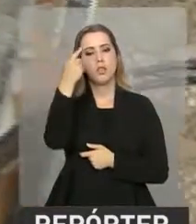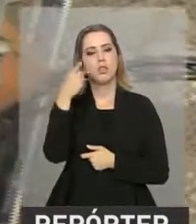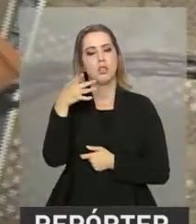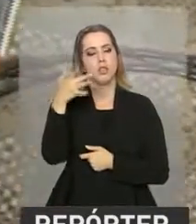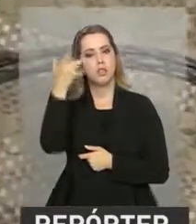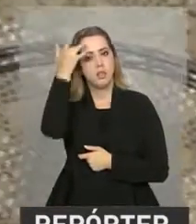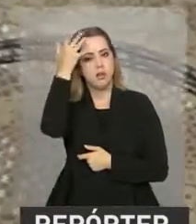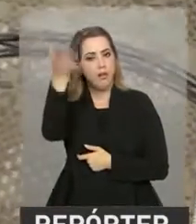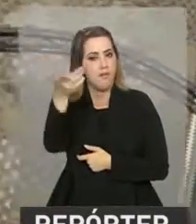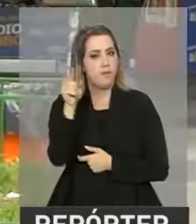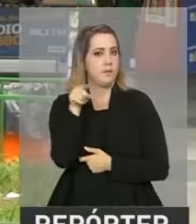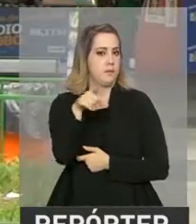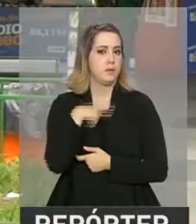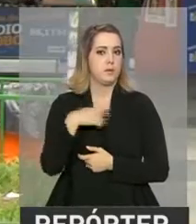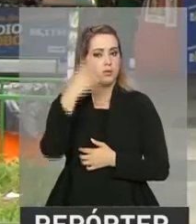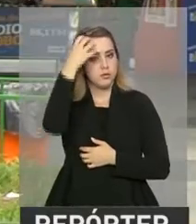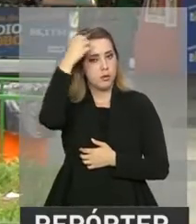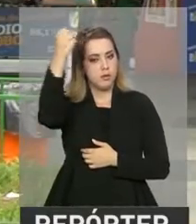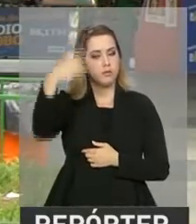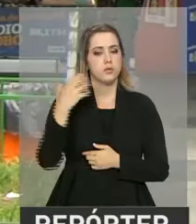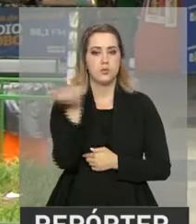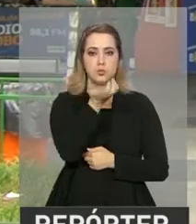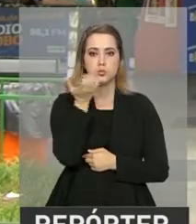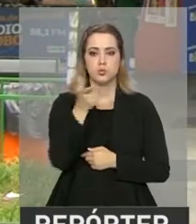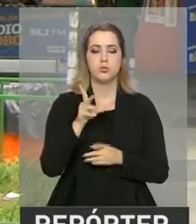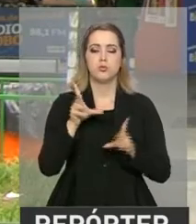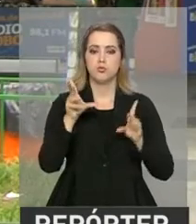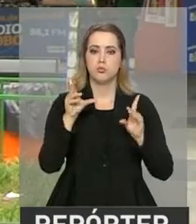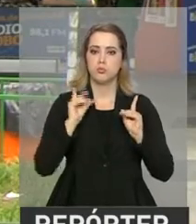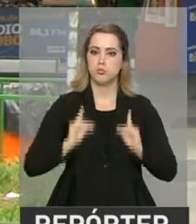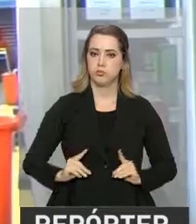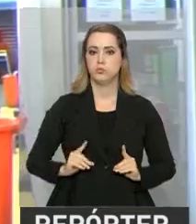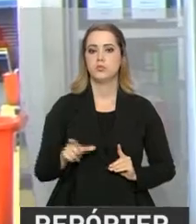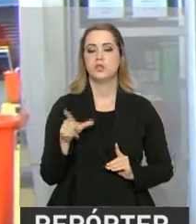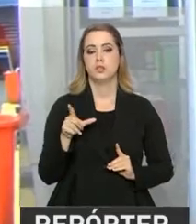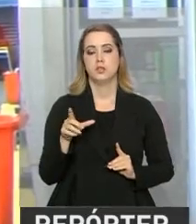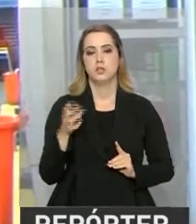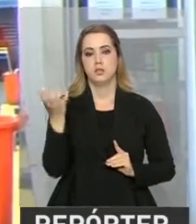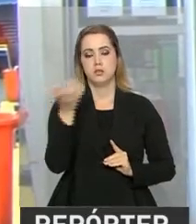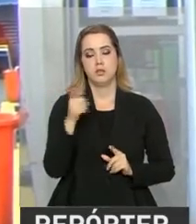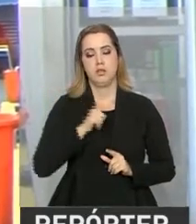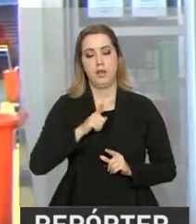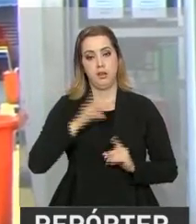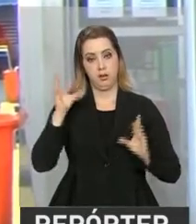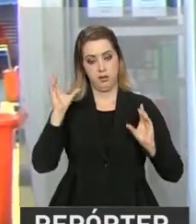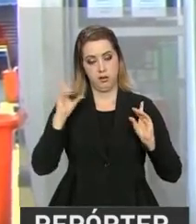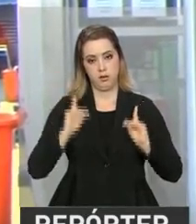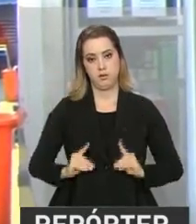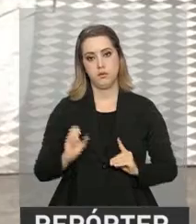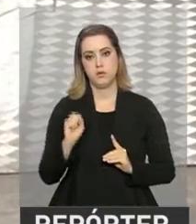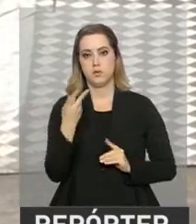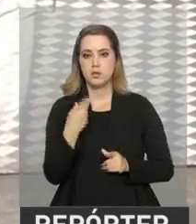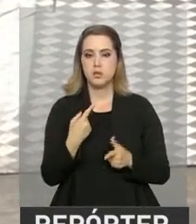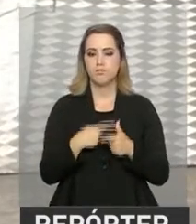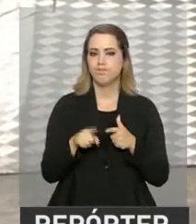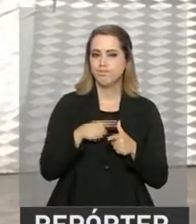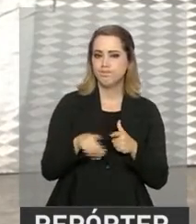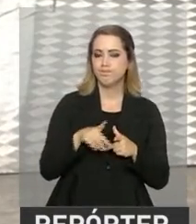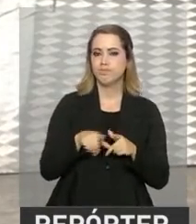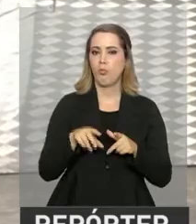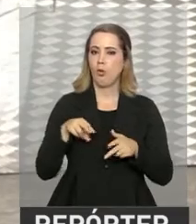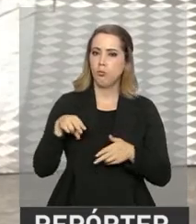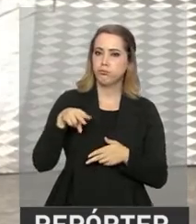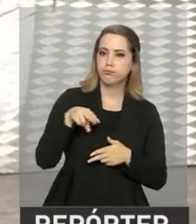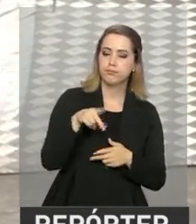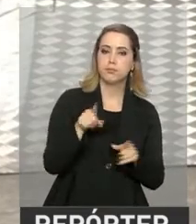facilitar a viagem pelo Brasil de pessoas que tenham algum tipo de deficiência ou mobilidade reduzida e sensibilizar o setor